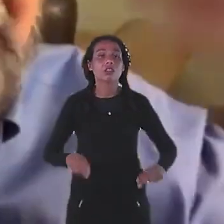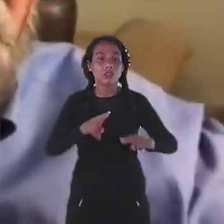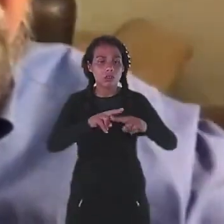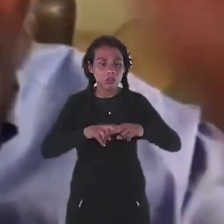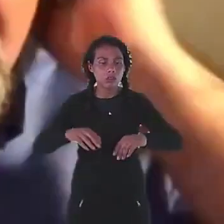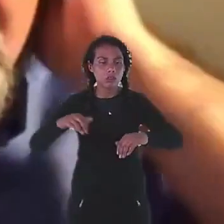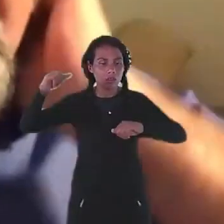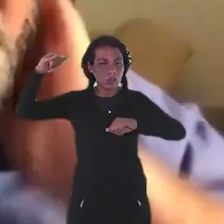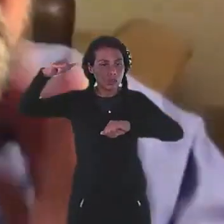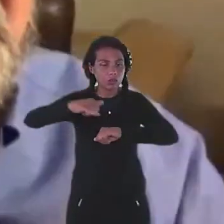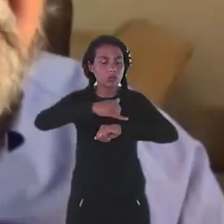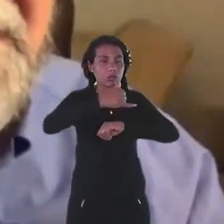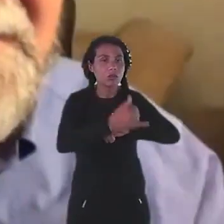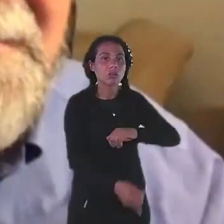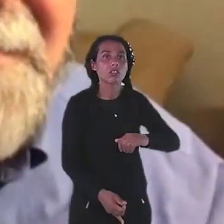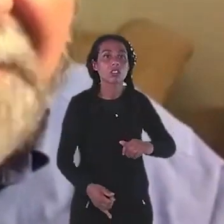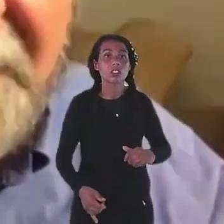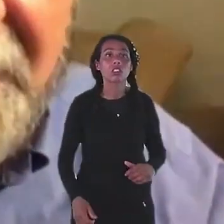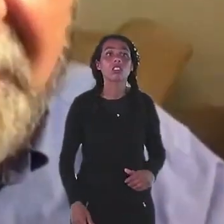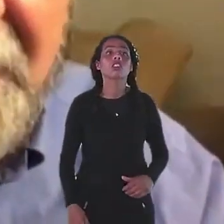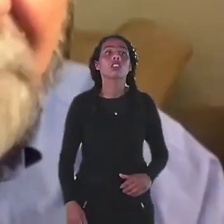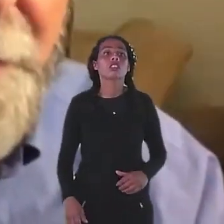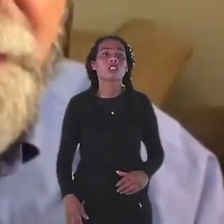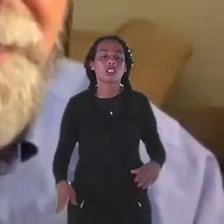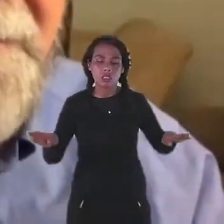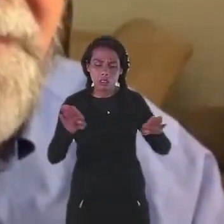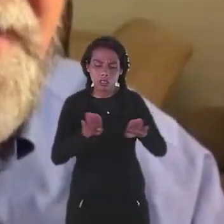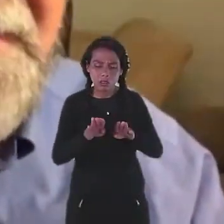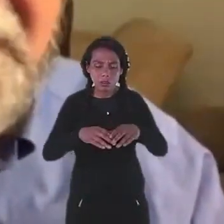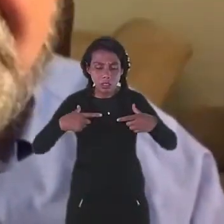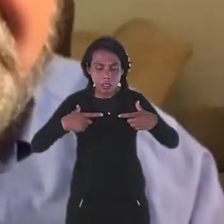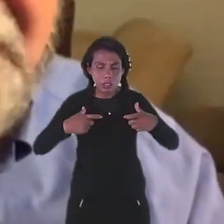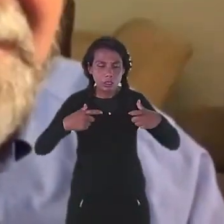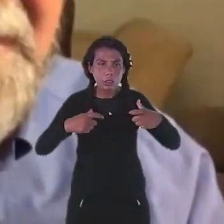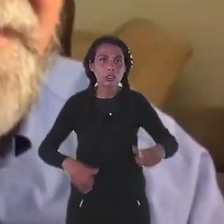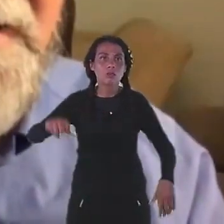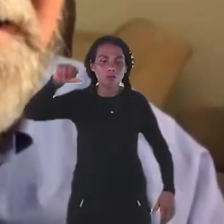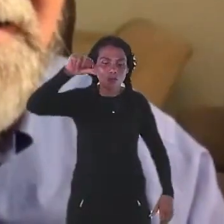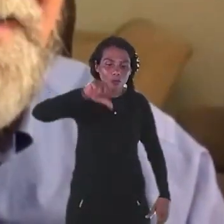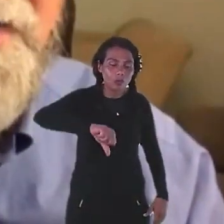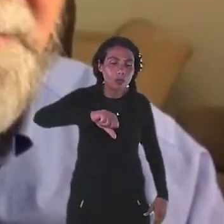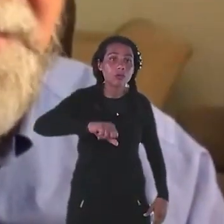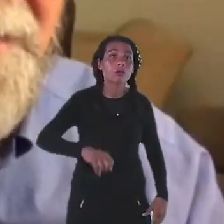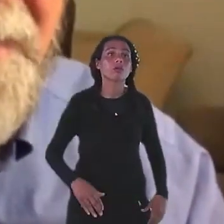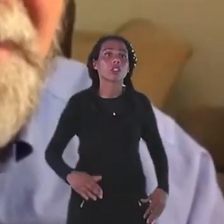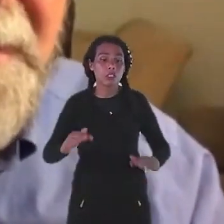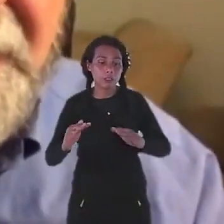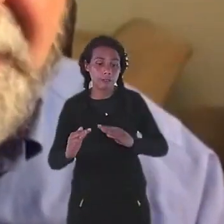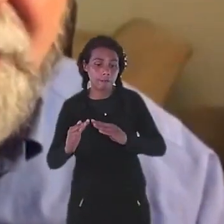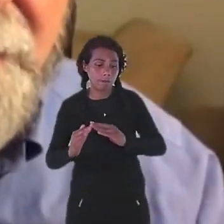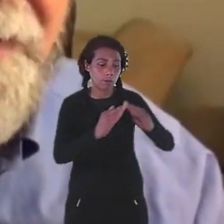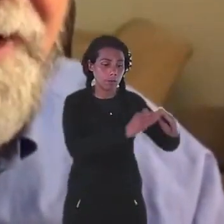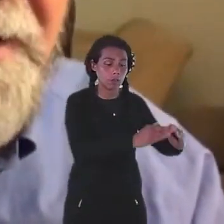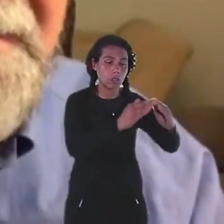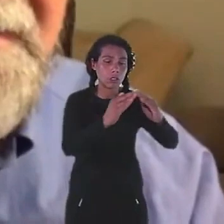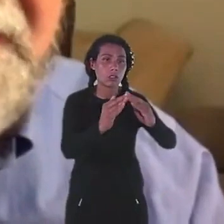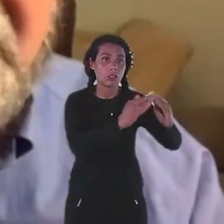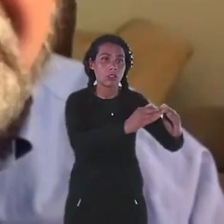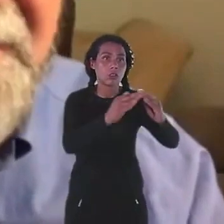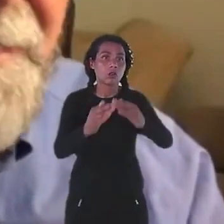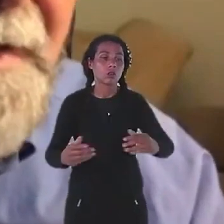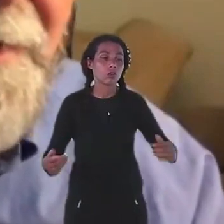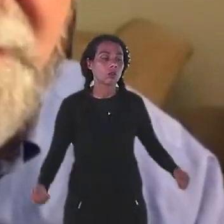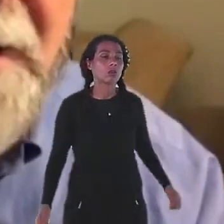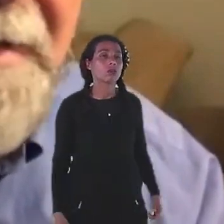redor, que eram amigos há décadas, né, a ponto de você ter centenas de milhares de óbitos em alguns